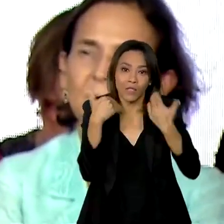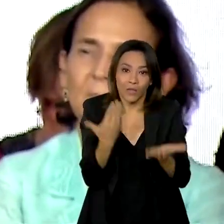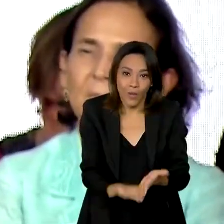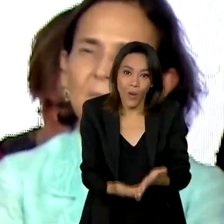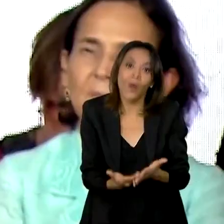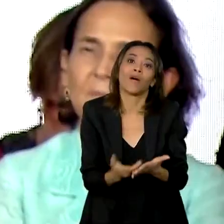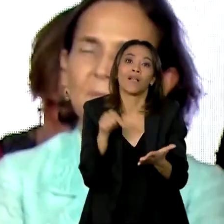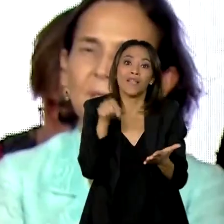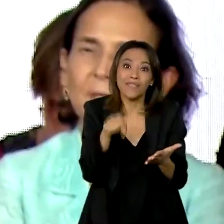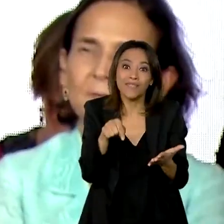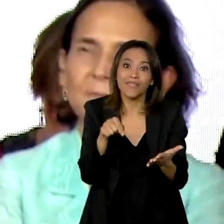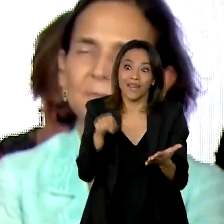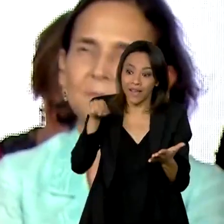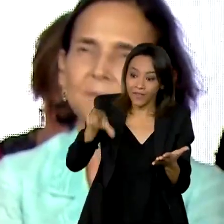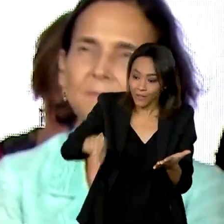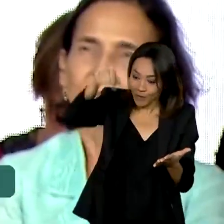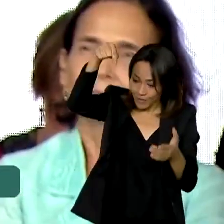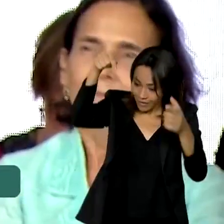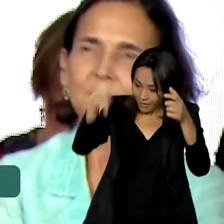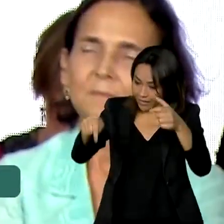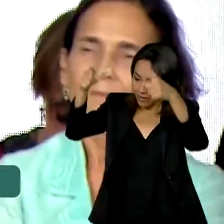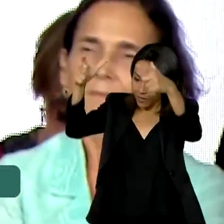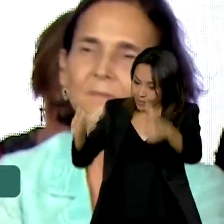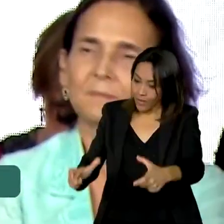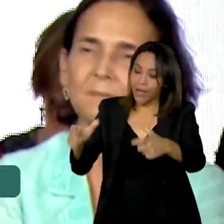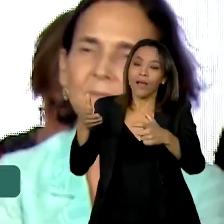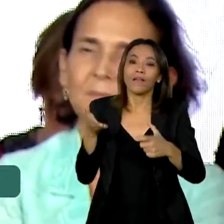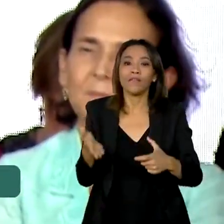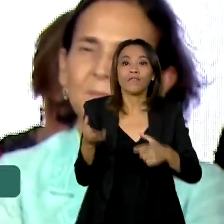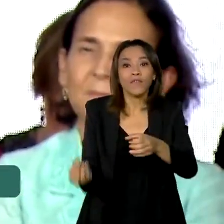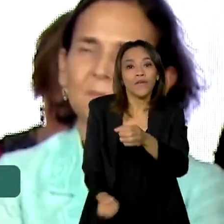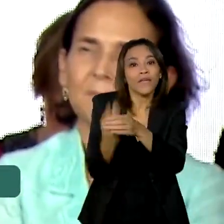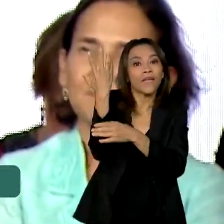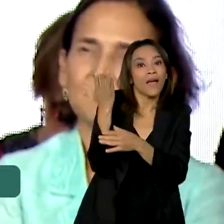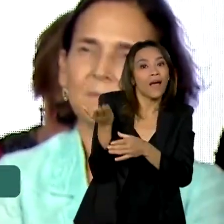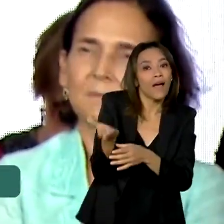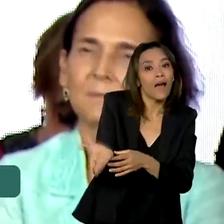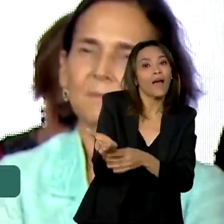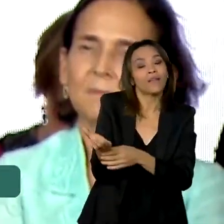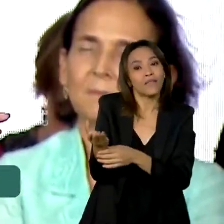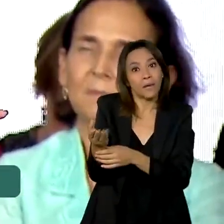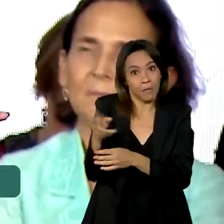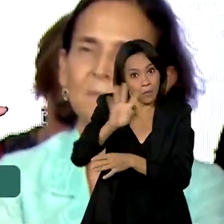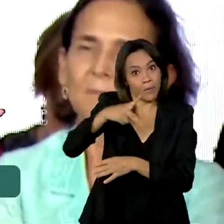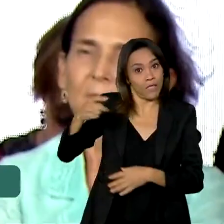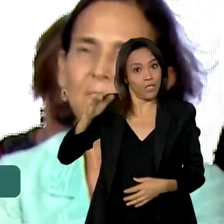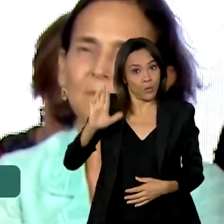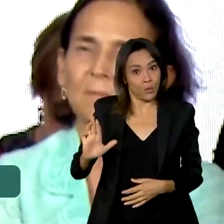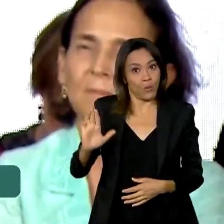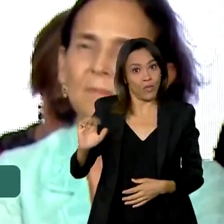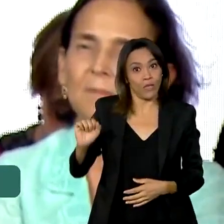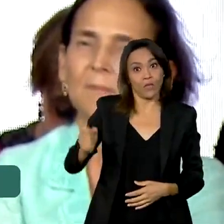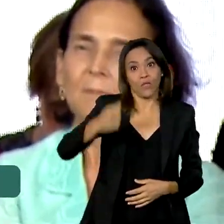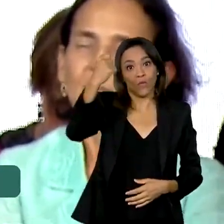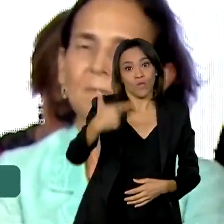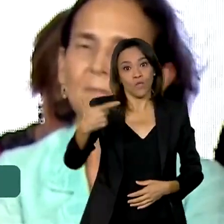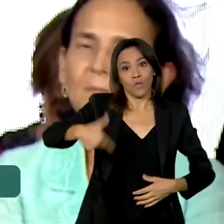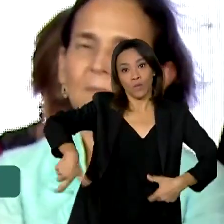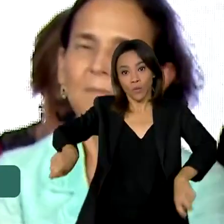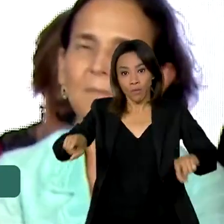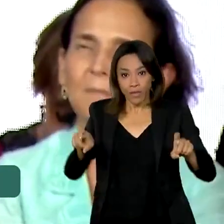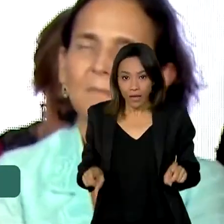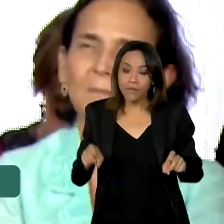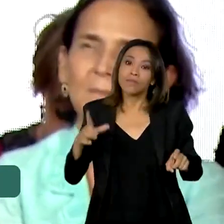neste país. Essa rede, que foi criada pelo presidente Lula no seu segundo mandato, tem